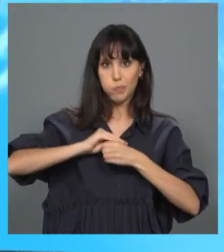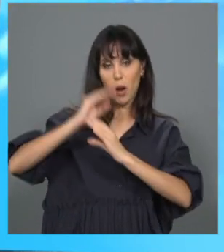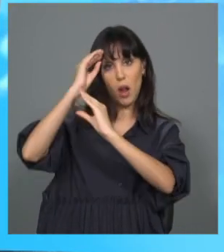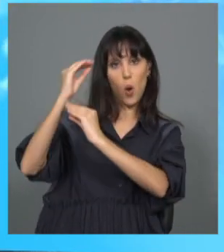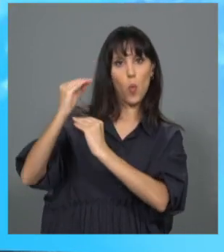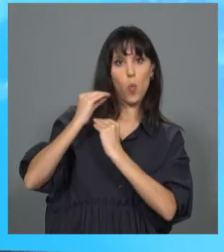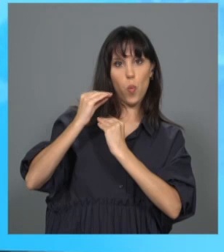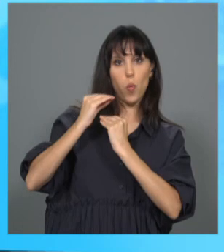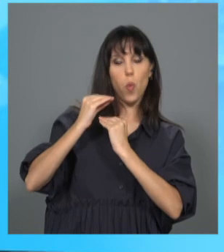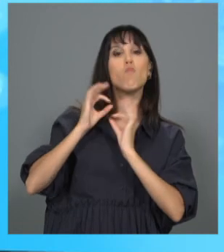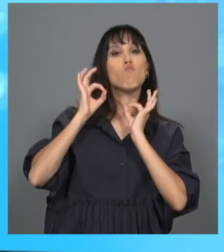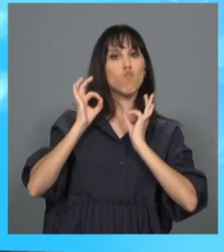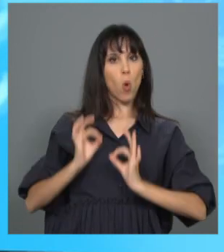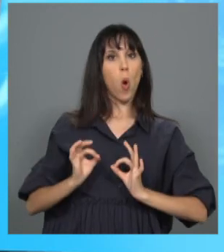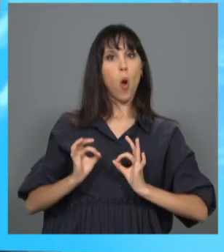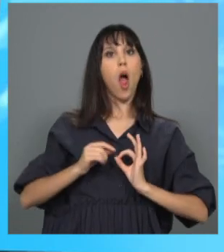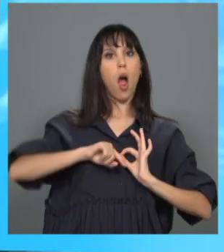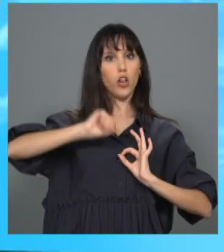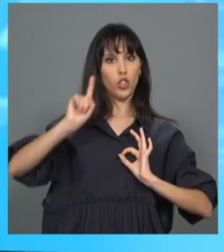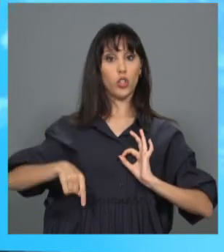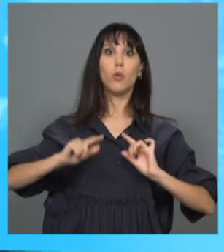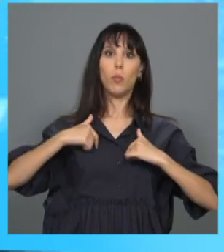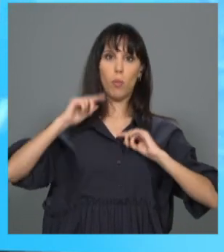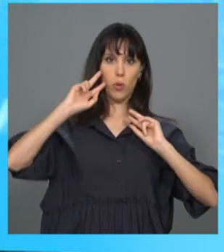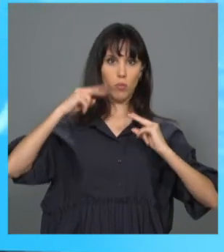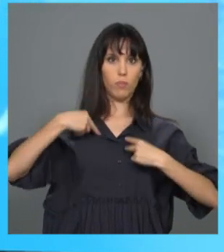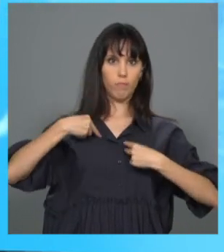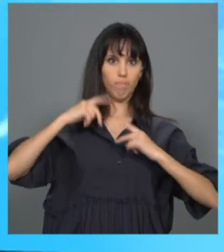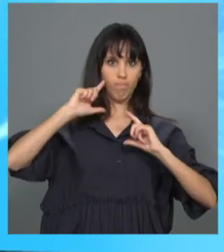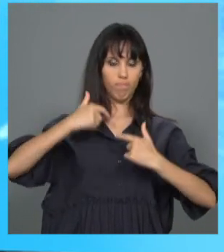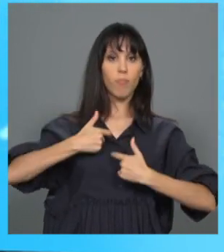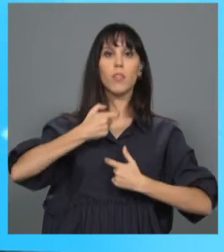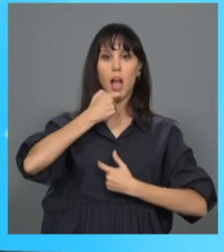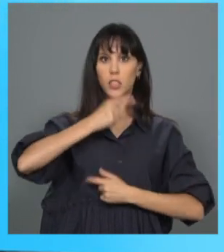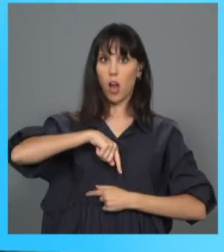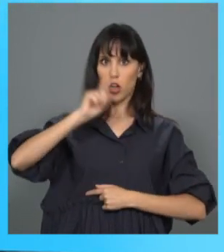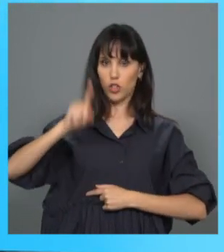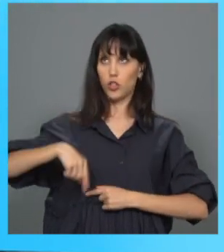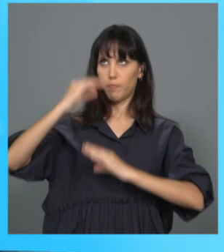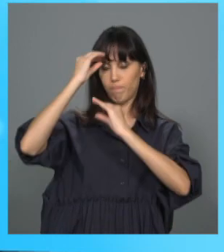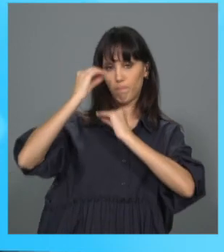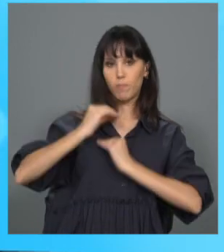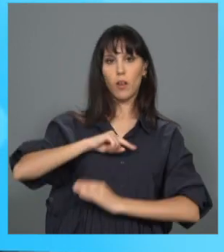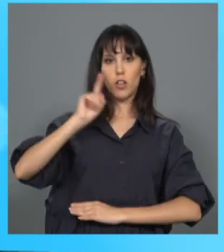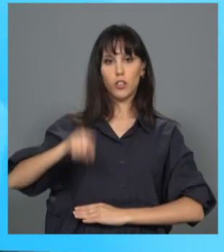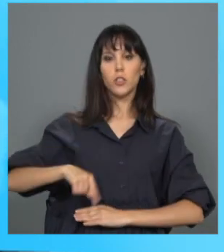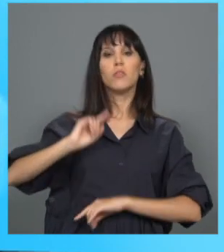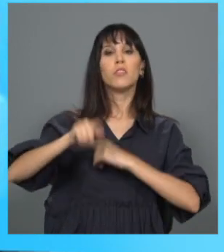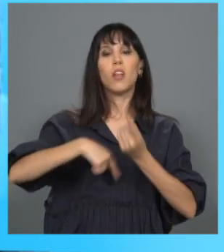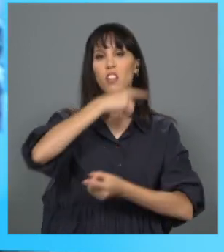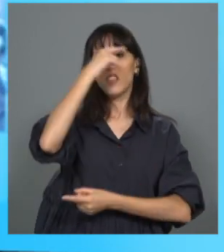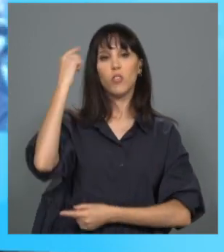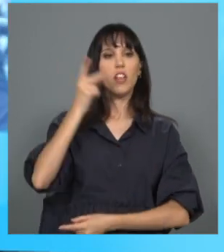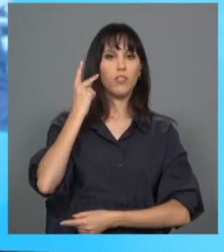educação, a disciplina, a autodisciplina, se suportais a educação, as dificuldades da vida,